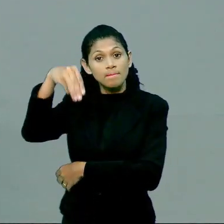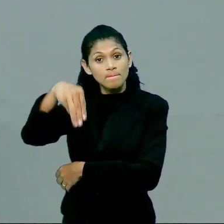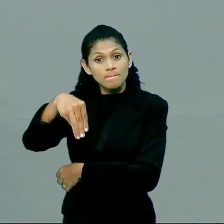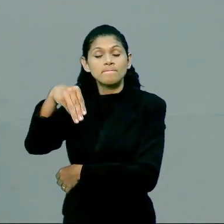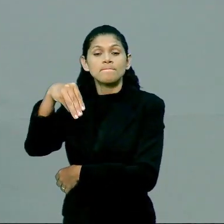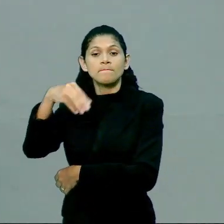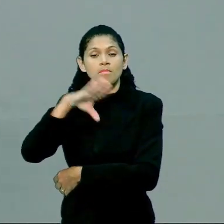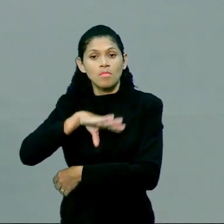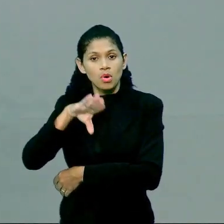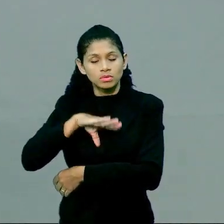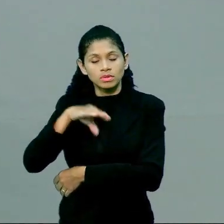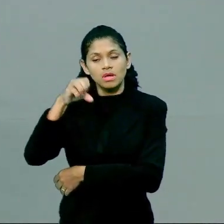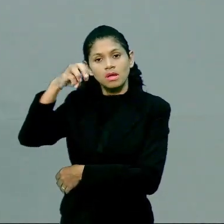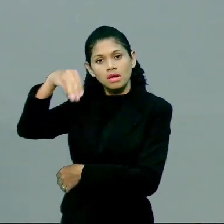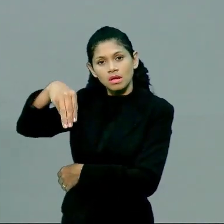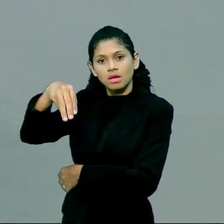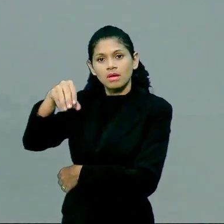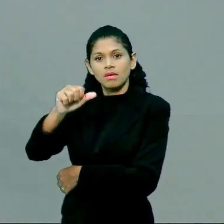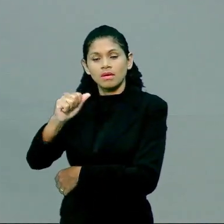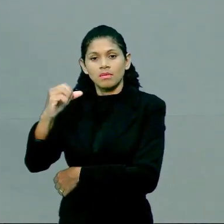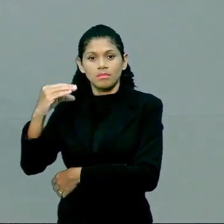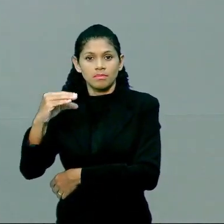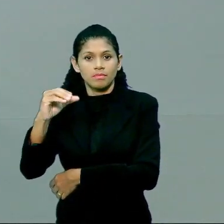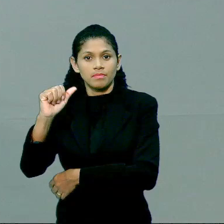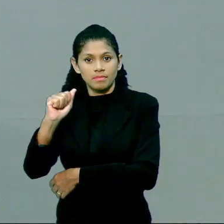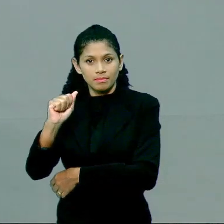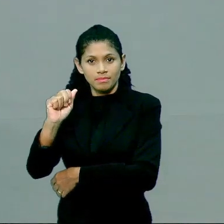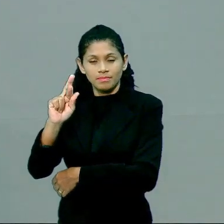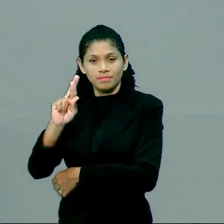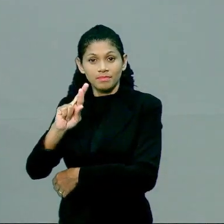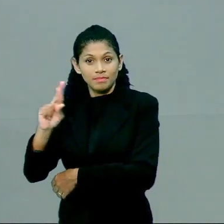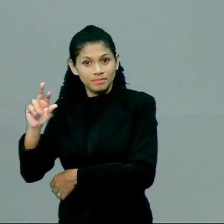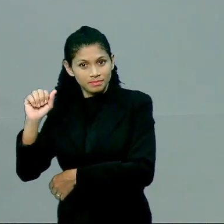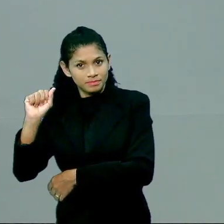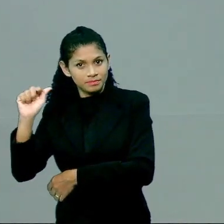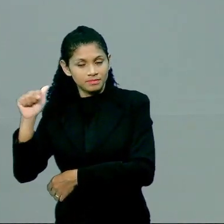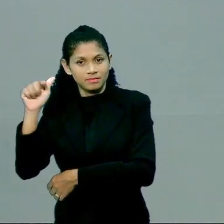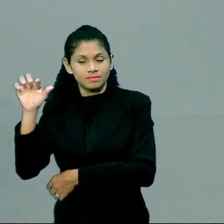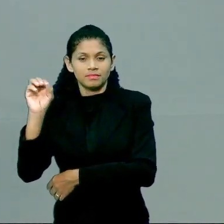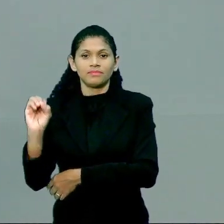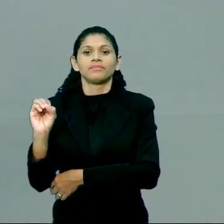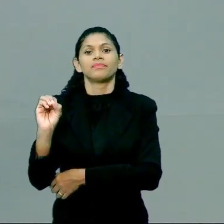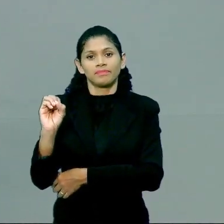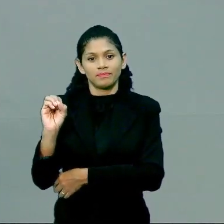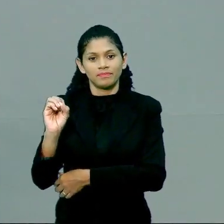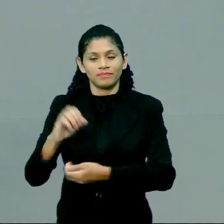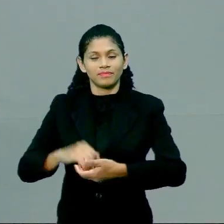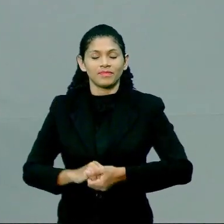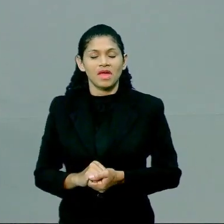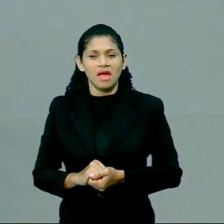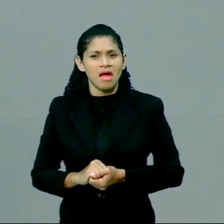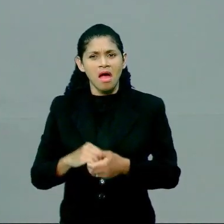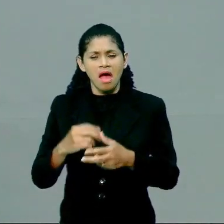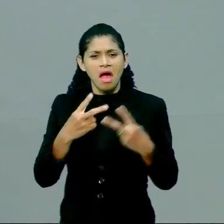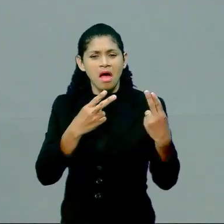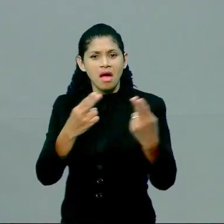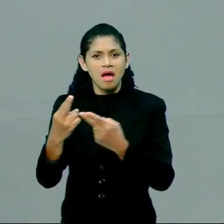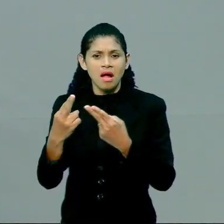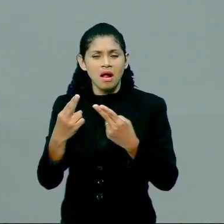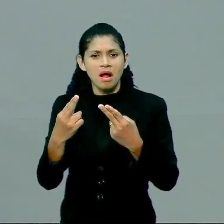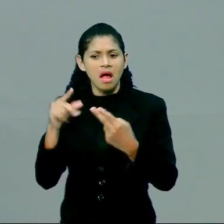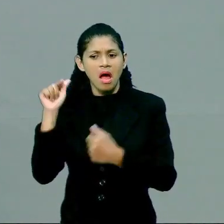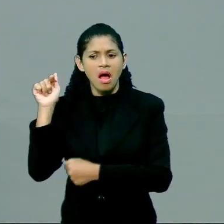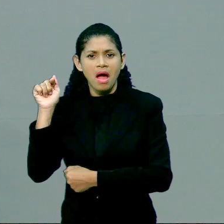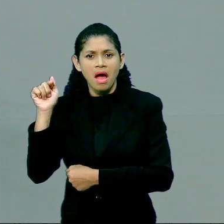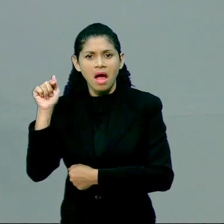pequenininho que na verdade da sua pequenininha né mas quando eu era mais novinho ela falava Ah tá que nem um macarrão escorrido macarrão